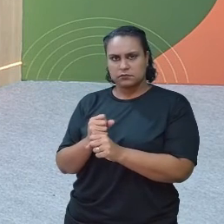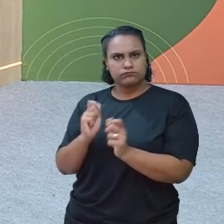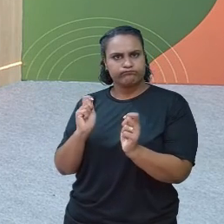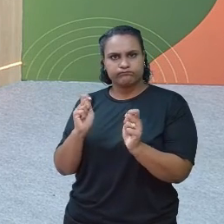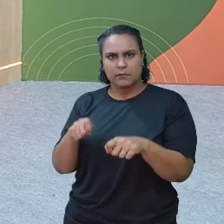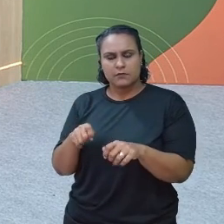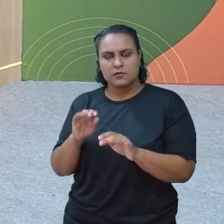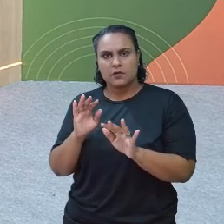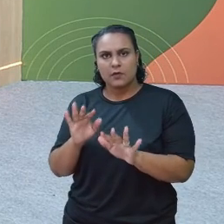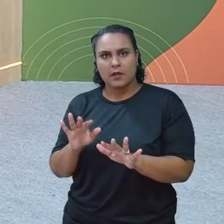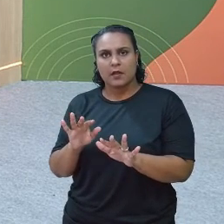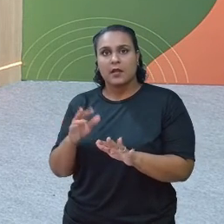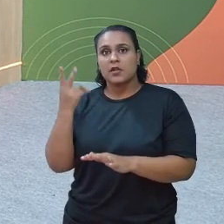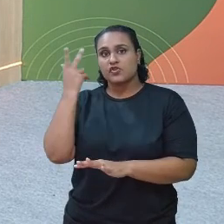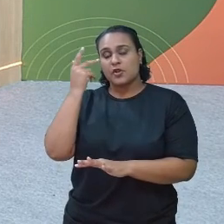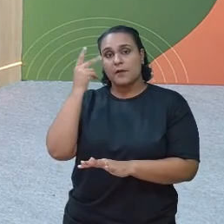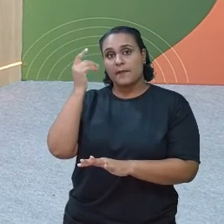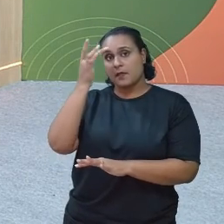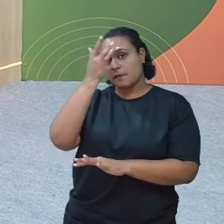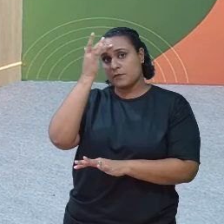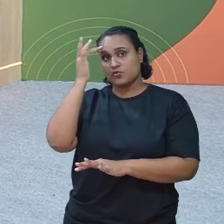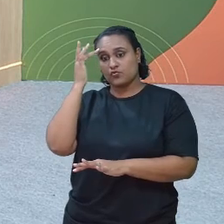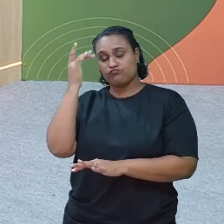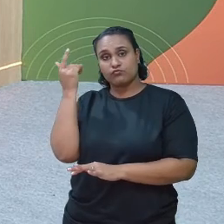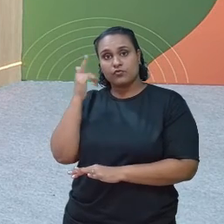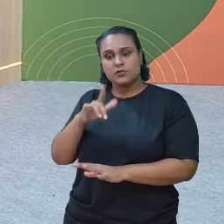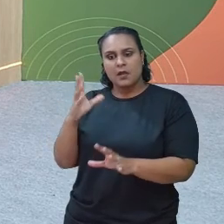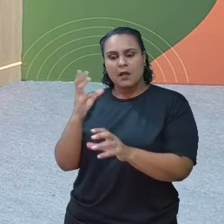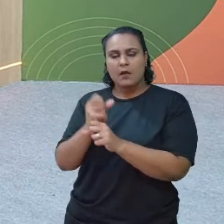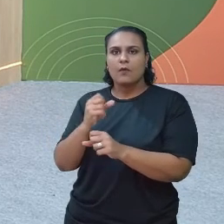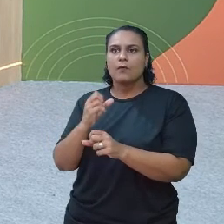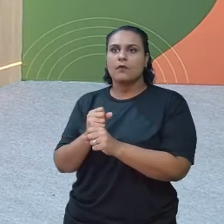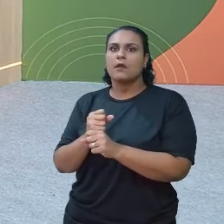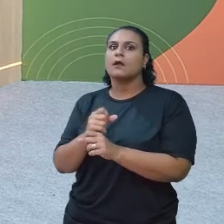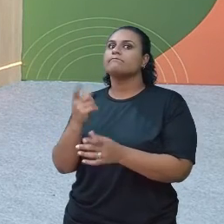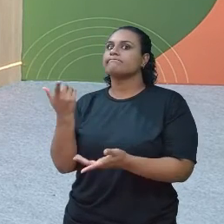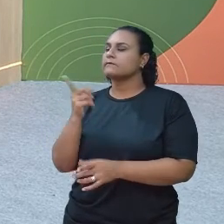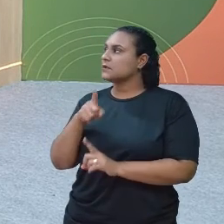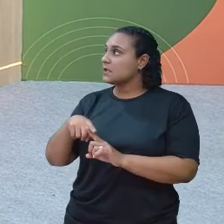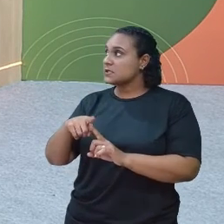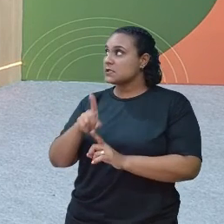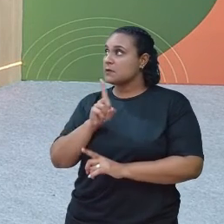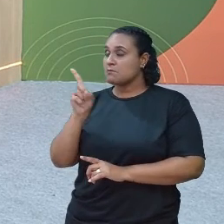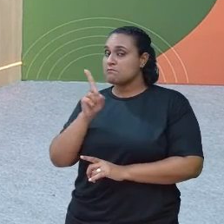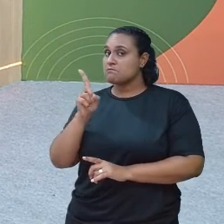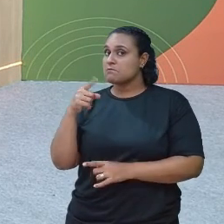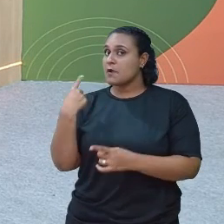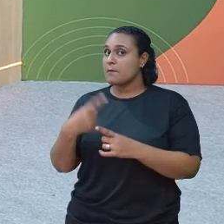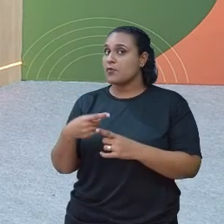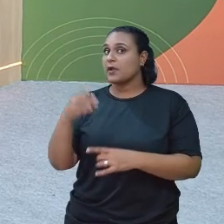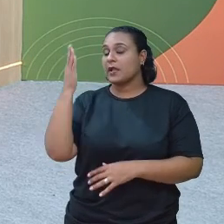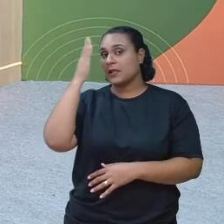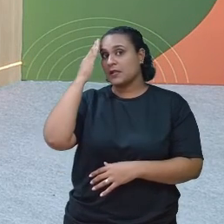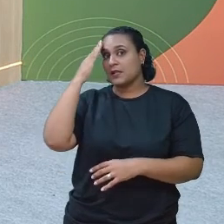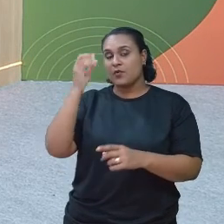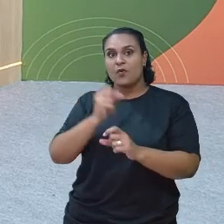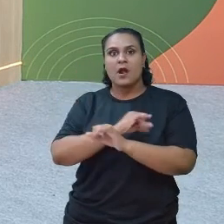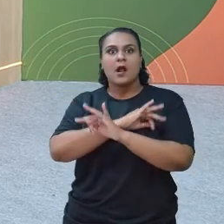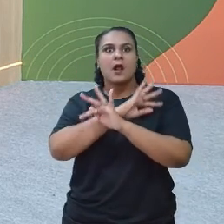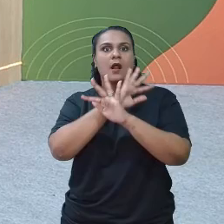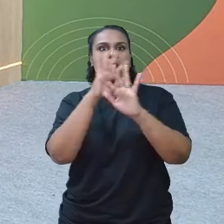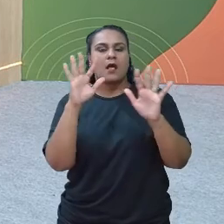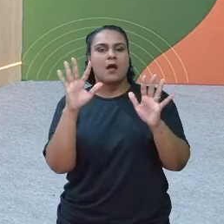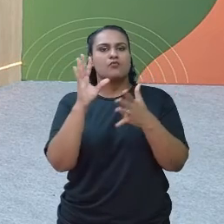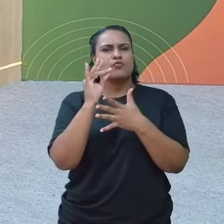possível. Geralmente, quem consegue fazer o cálculo desse tipo de situação é porque compreendeu muito bem